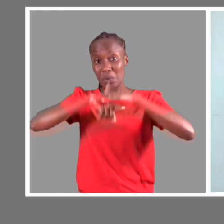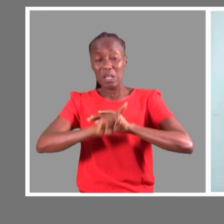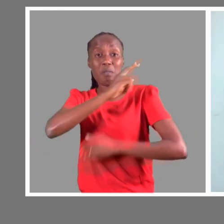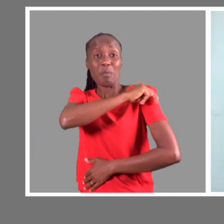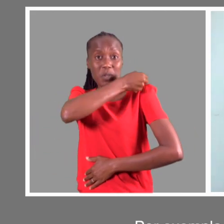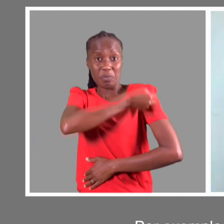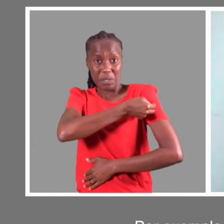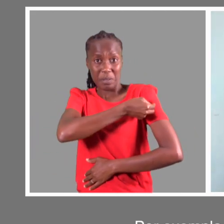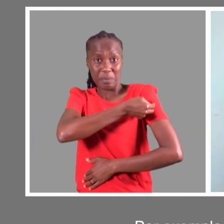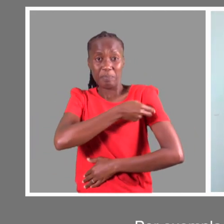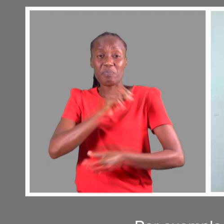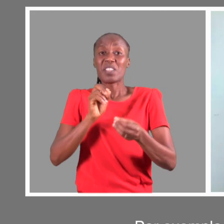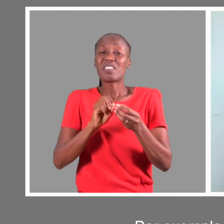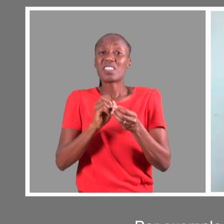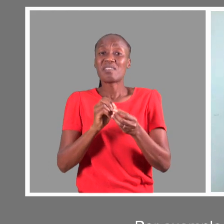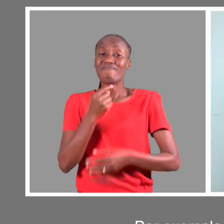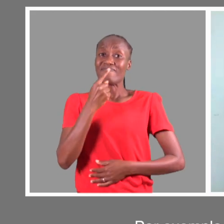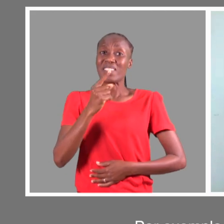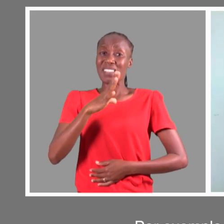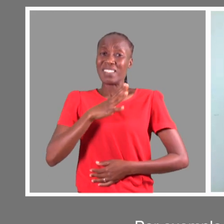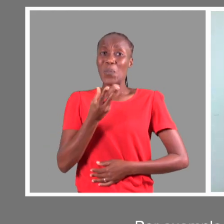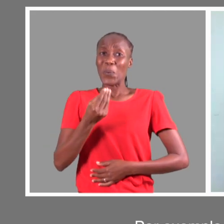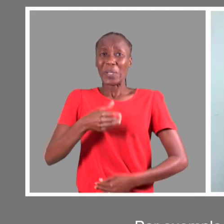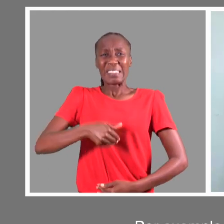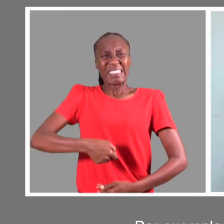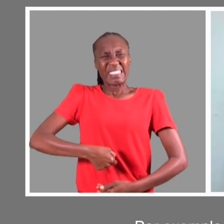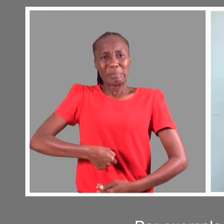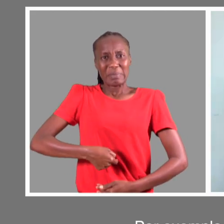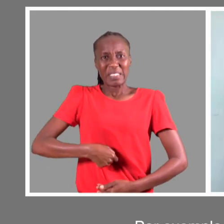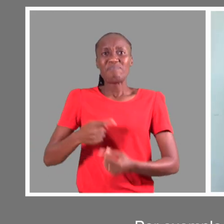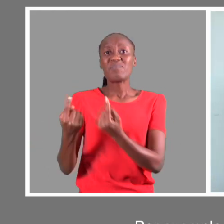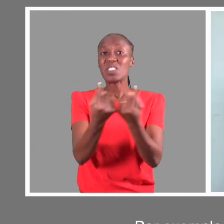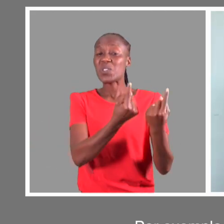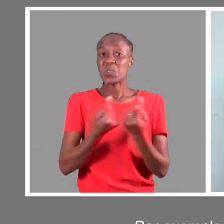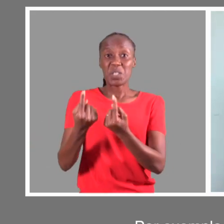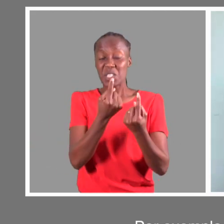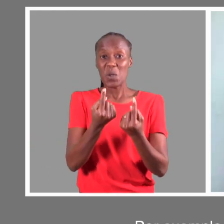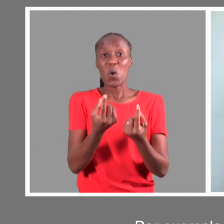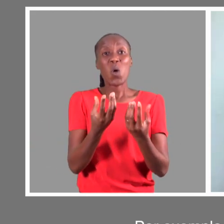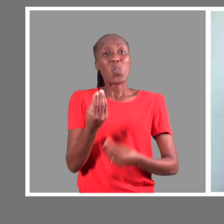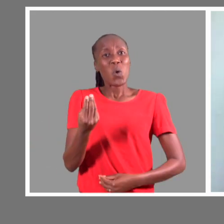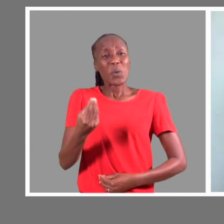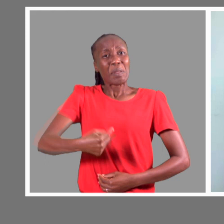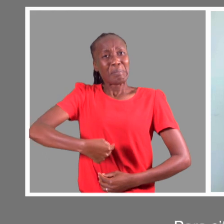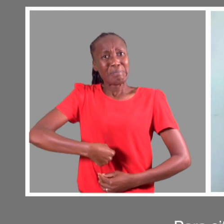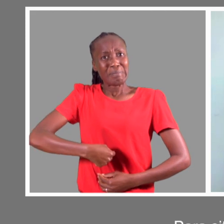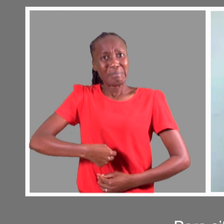Por exemplo, se formos a postos de saúde e apresentarmos, temos problemas de dor de barriga.